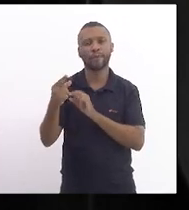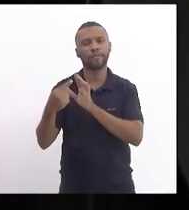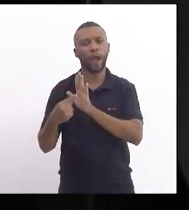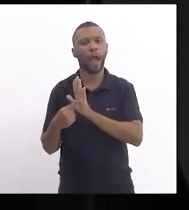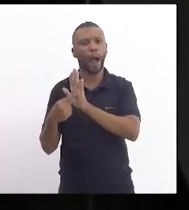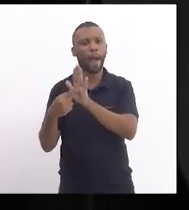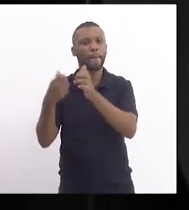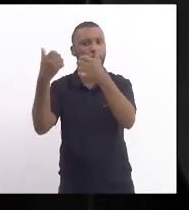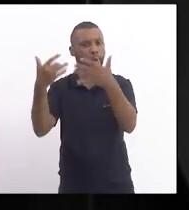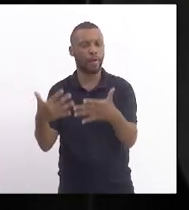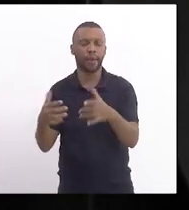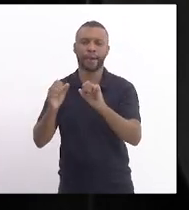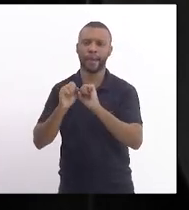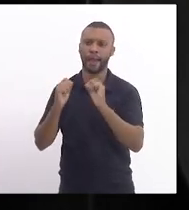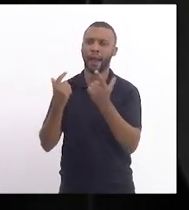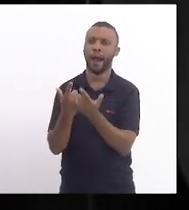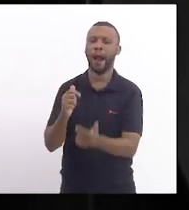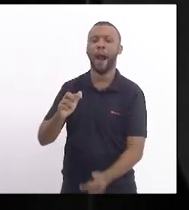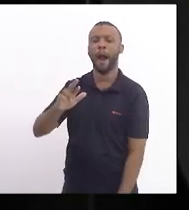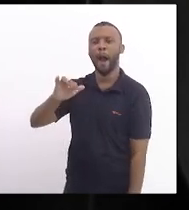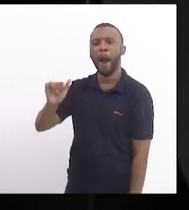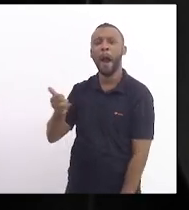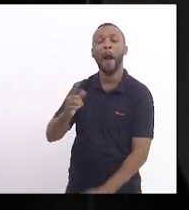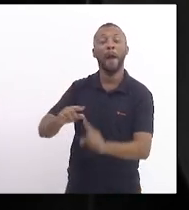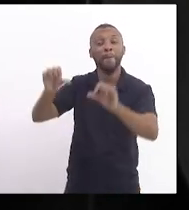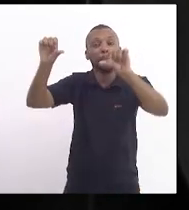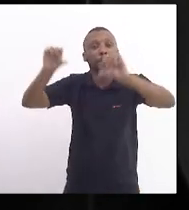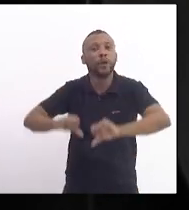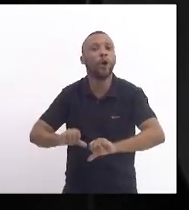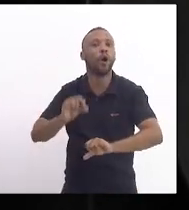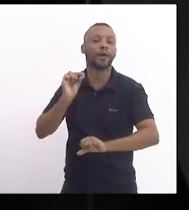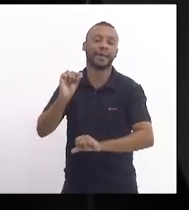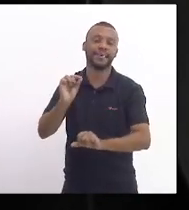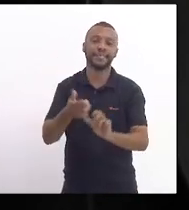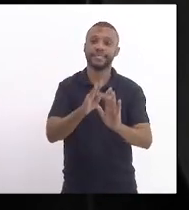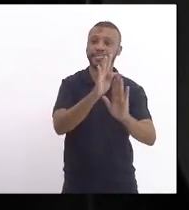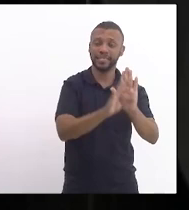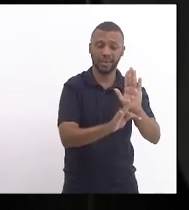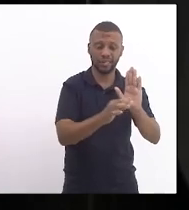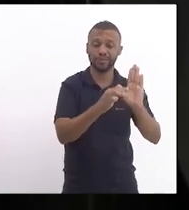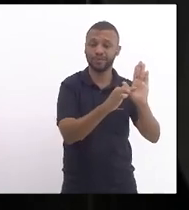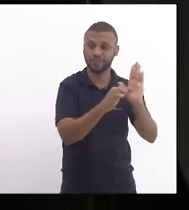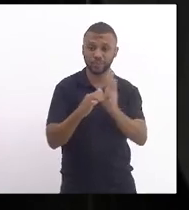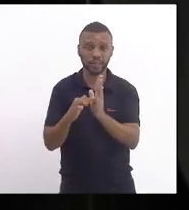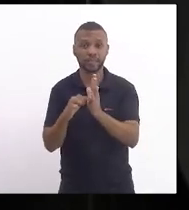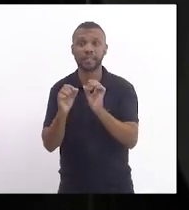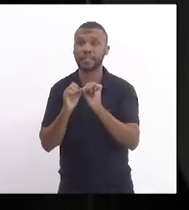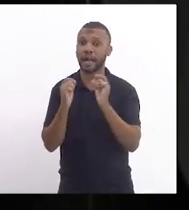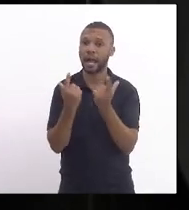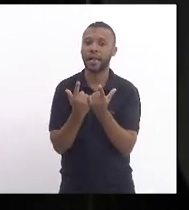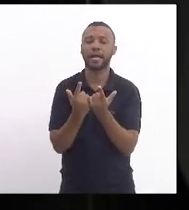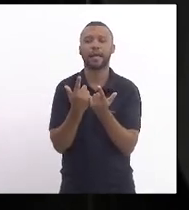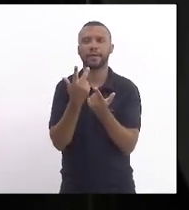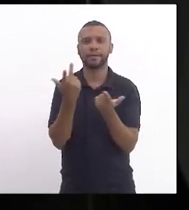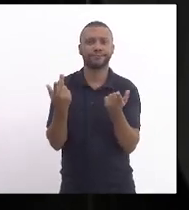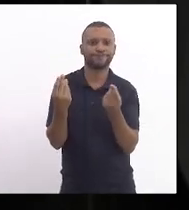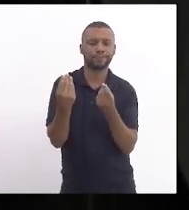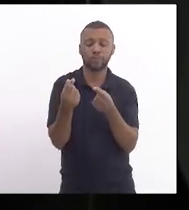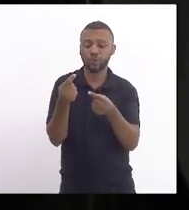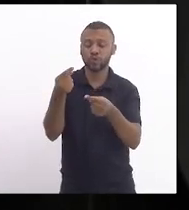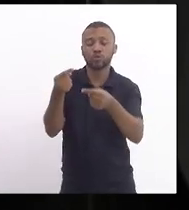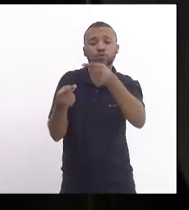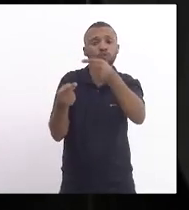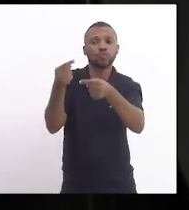apresentada aqui mas mais grave do que isso é que esse texto que chega essa casa ele não foi